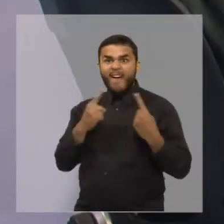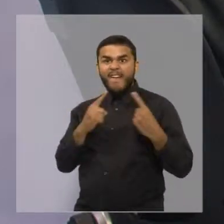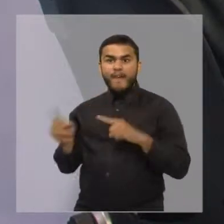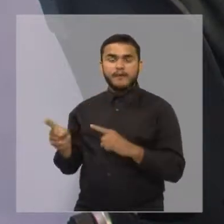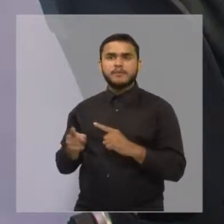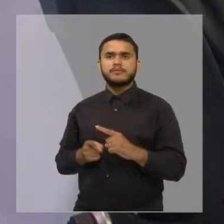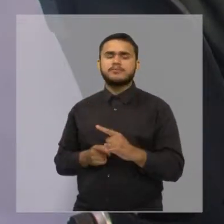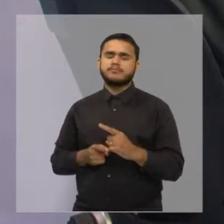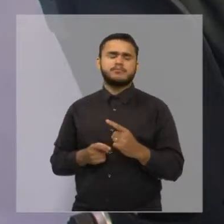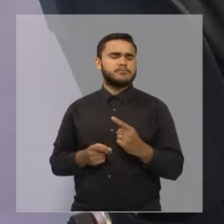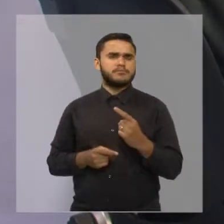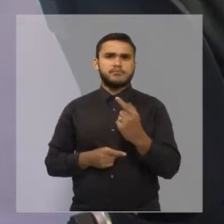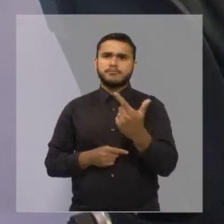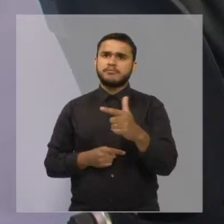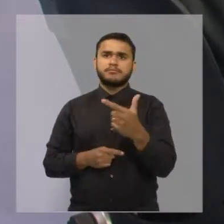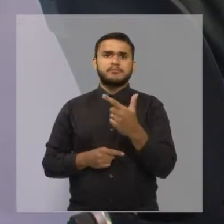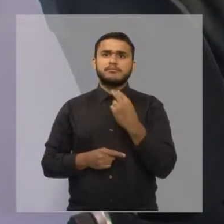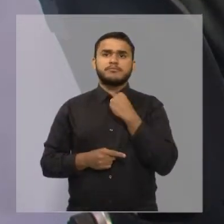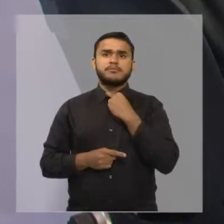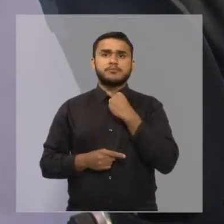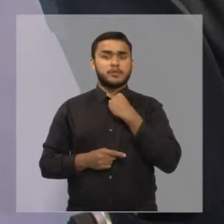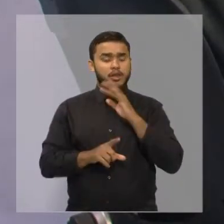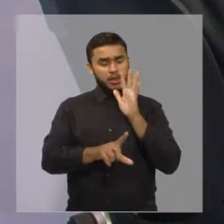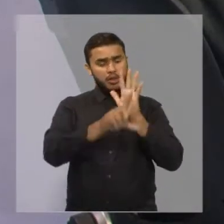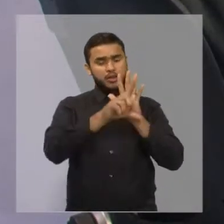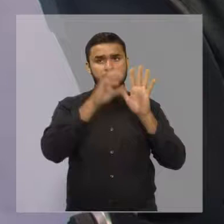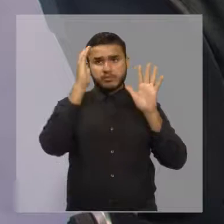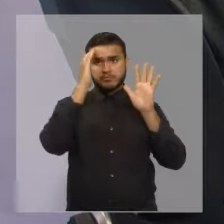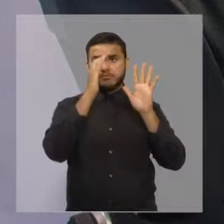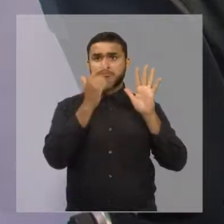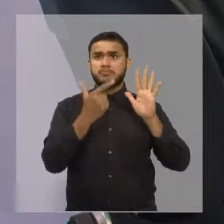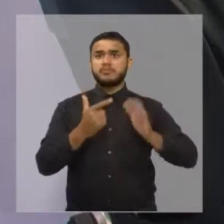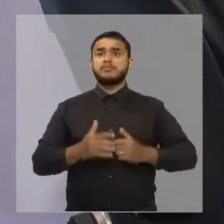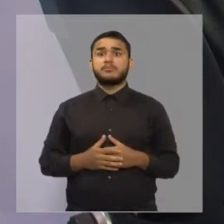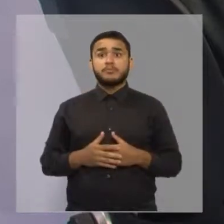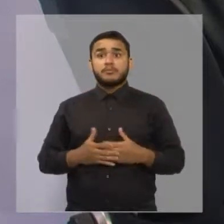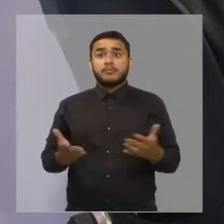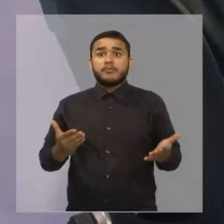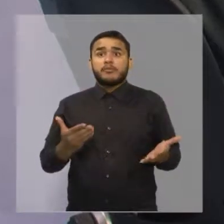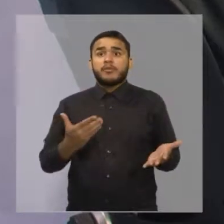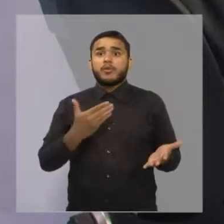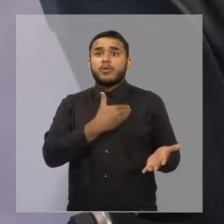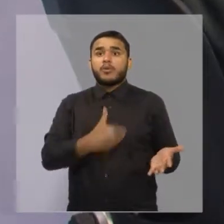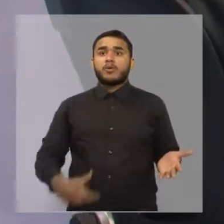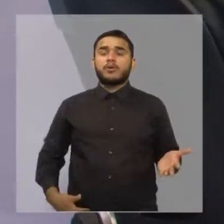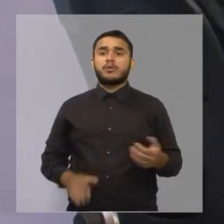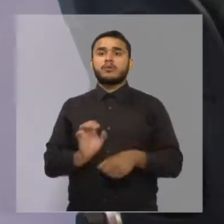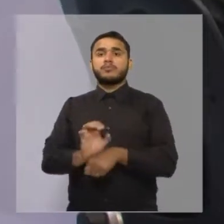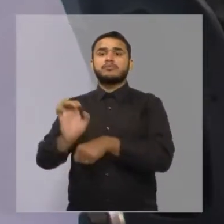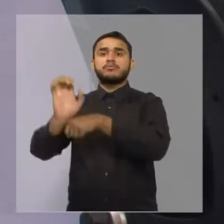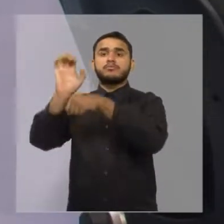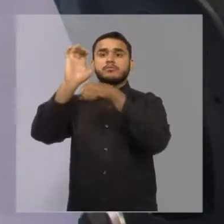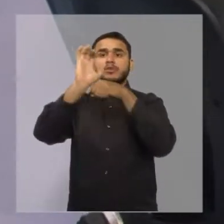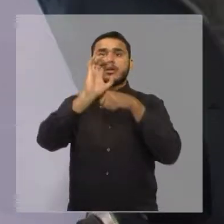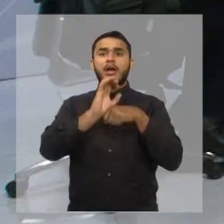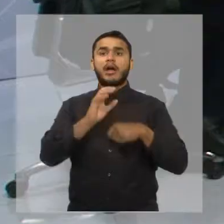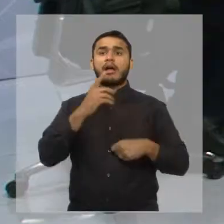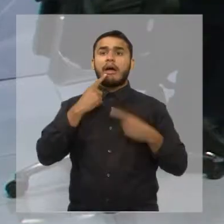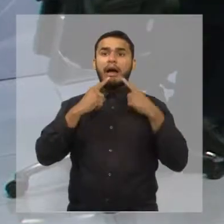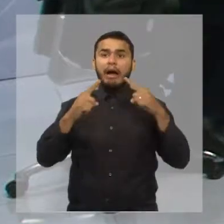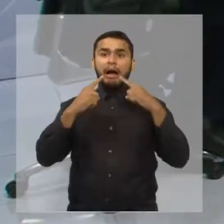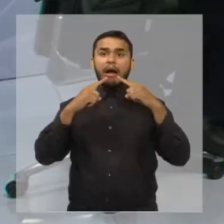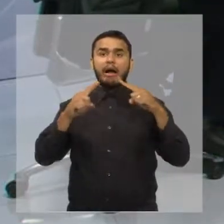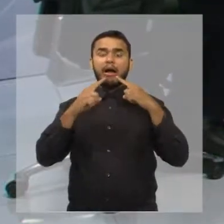federal, como os governadores do Nordeste fazem, e depois se queixam de estarem sendo discriminados. Só fazer só um reparo aqui, professor Reginaldo, é